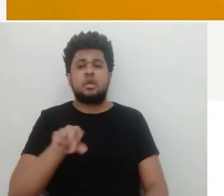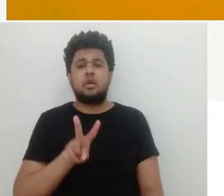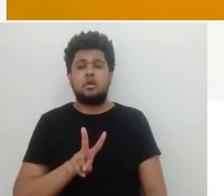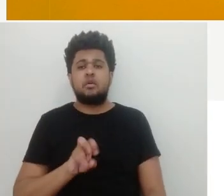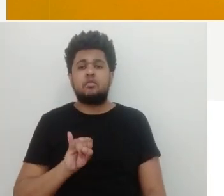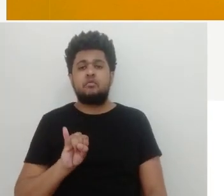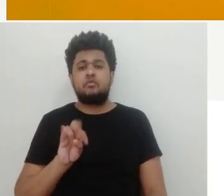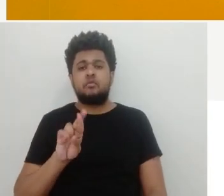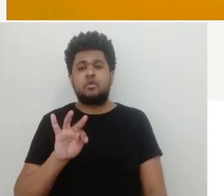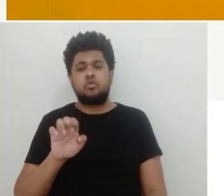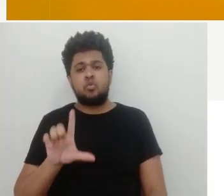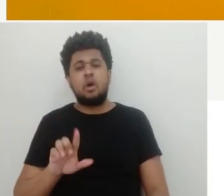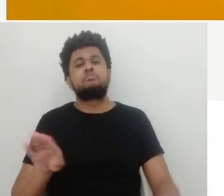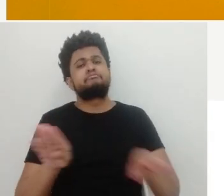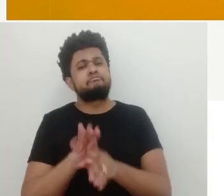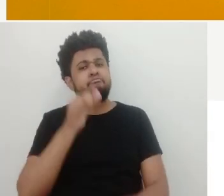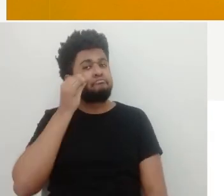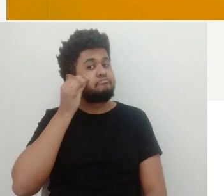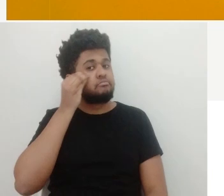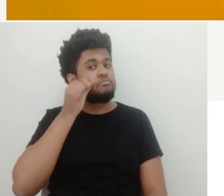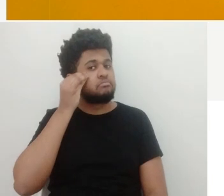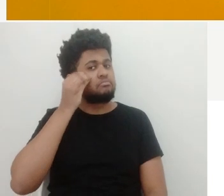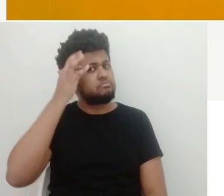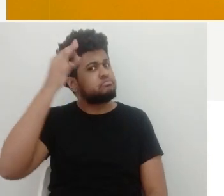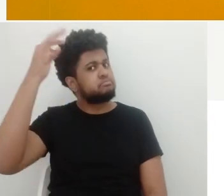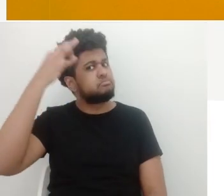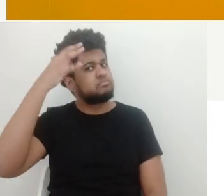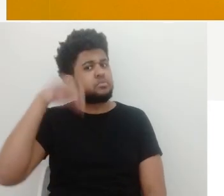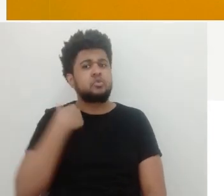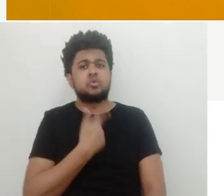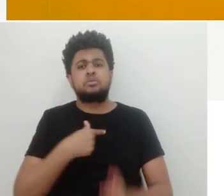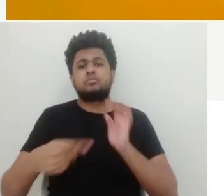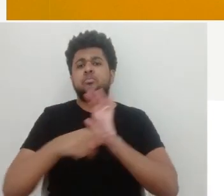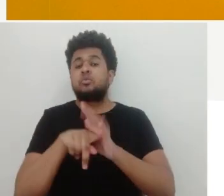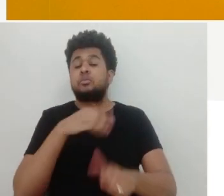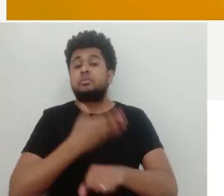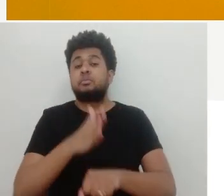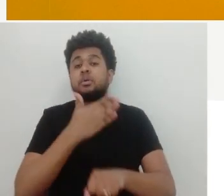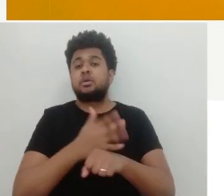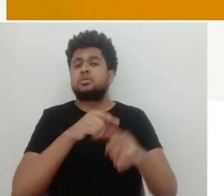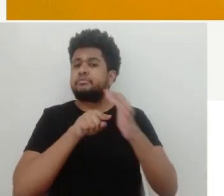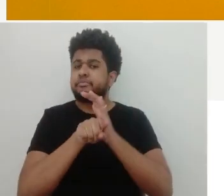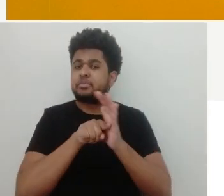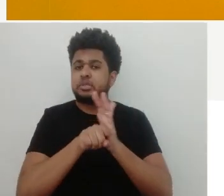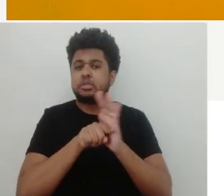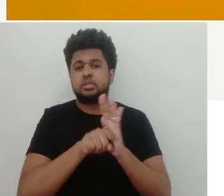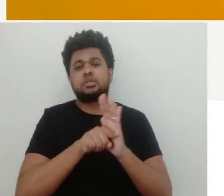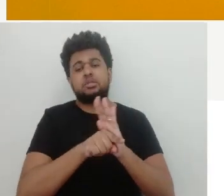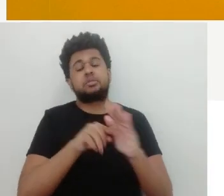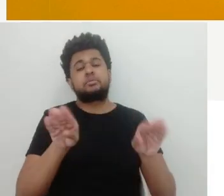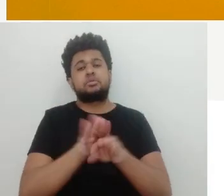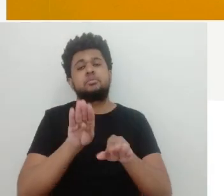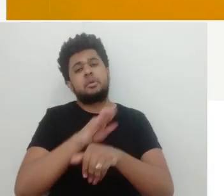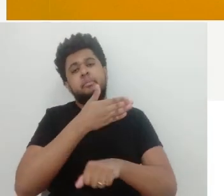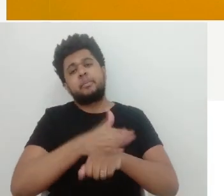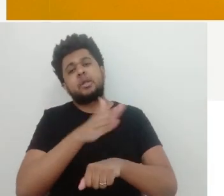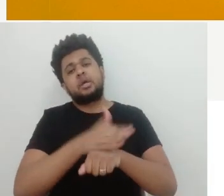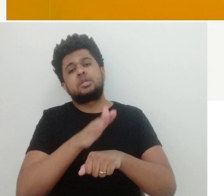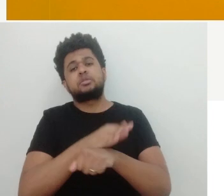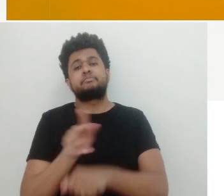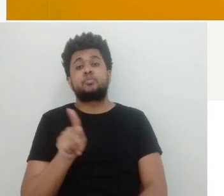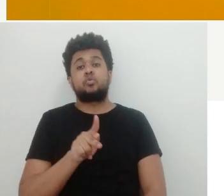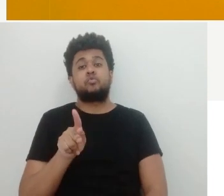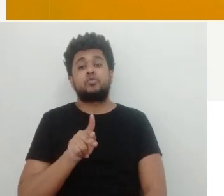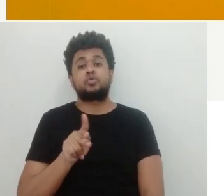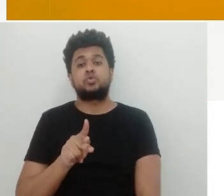nossa própria prática de pesquisa e prática docente. Permita-me agora mudar para